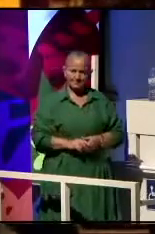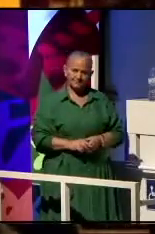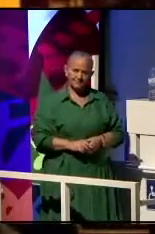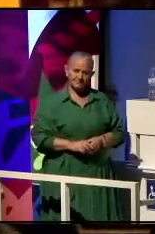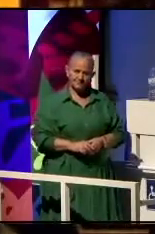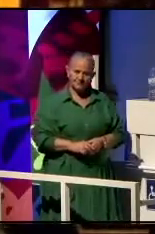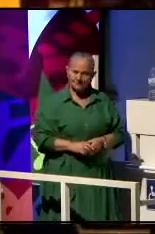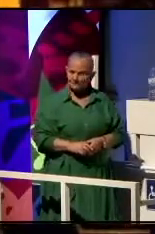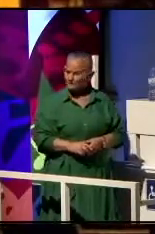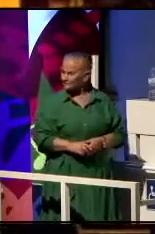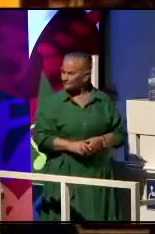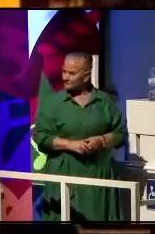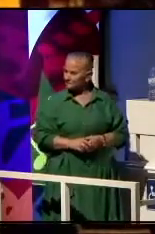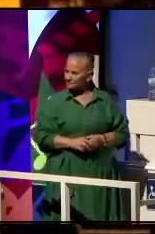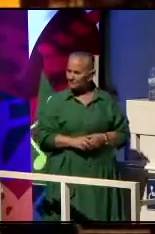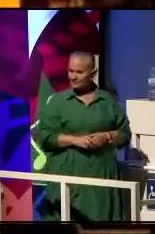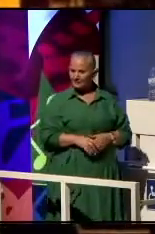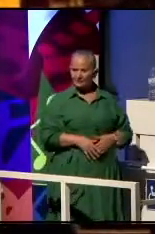Minuto, por favor.